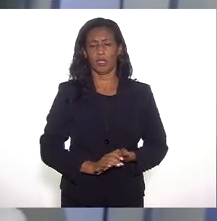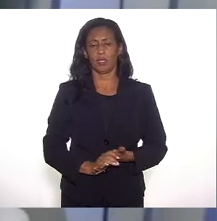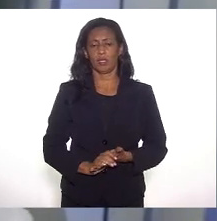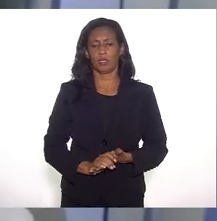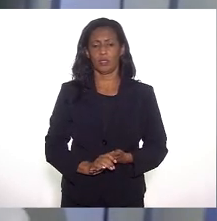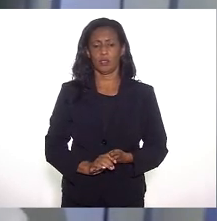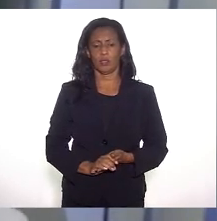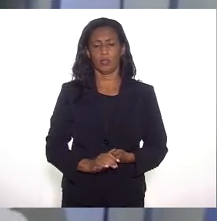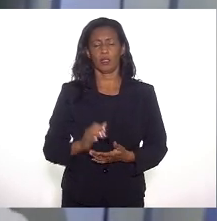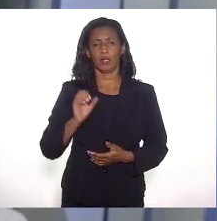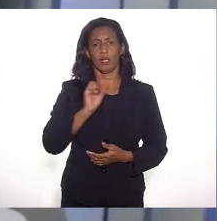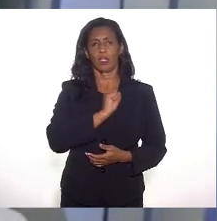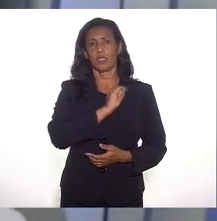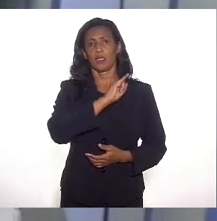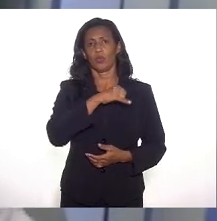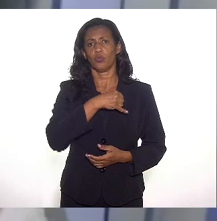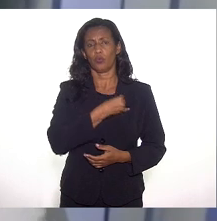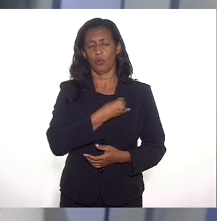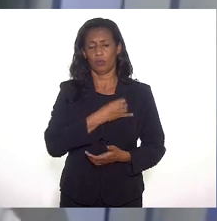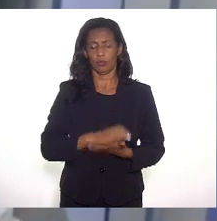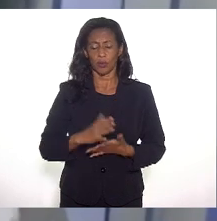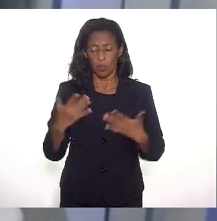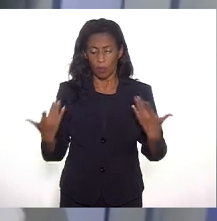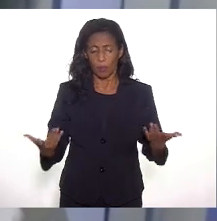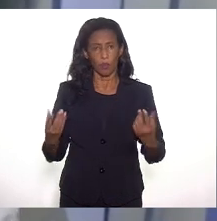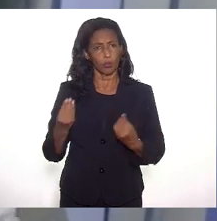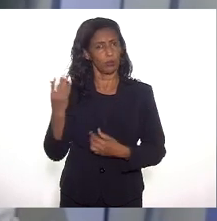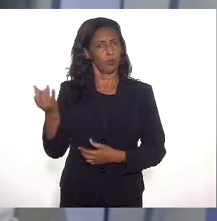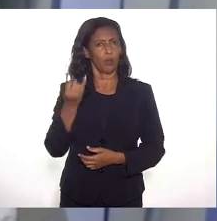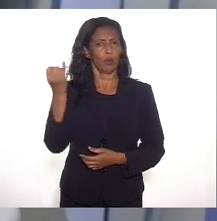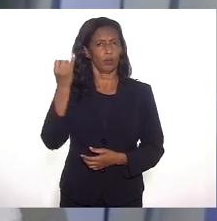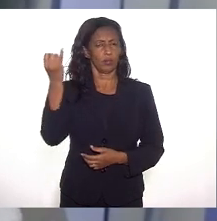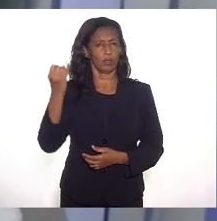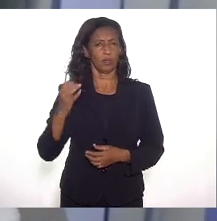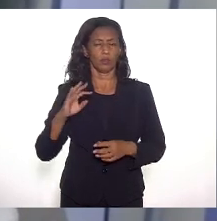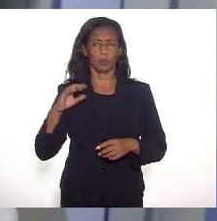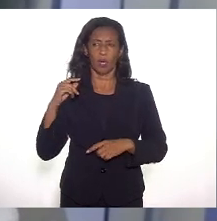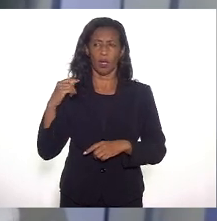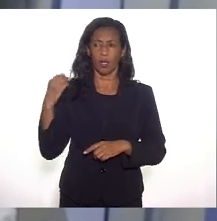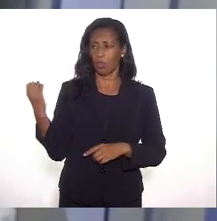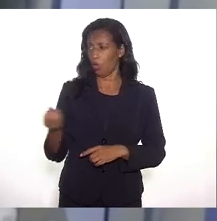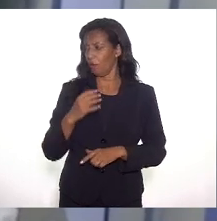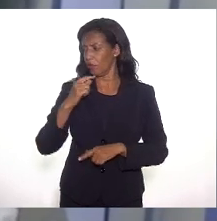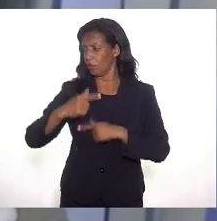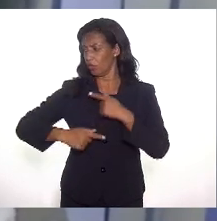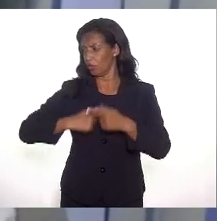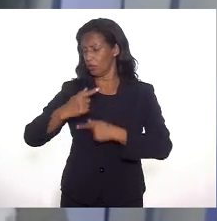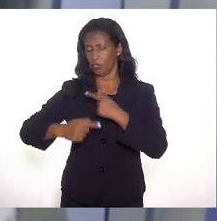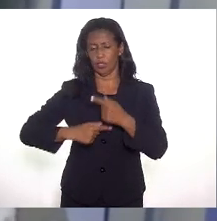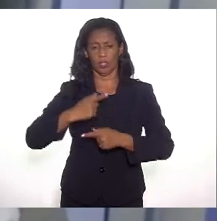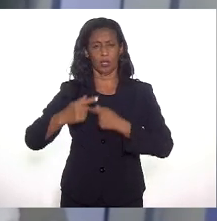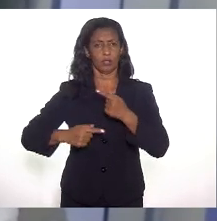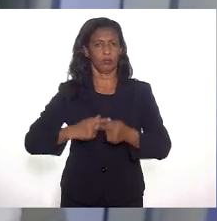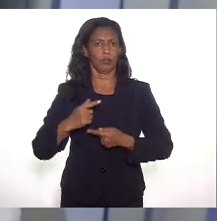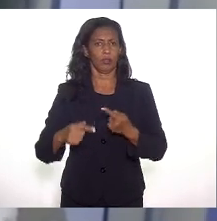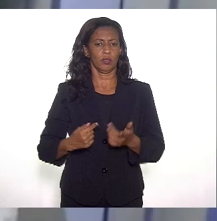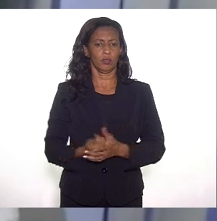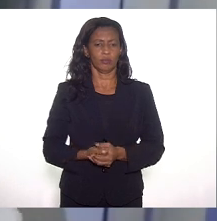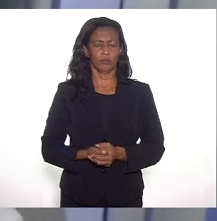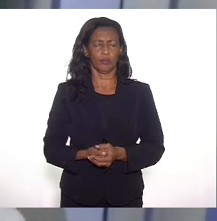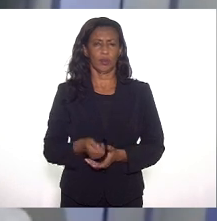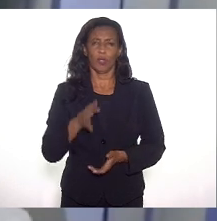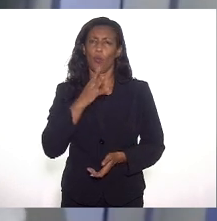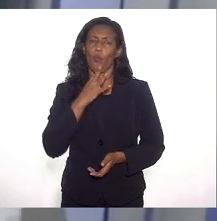município de São João de Meriti. Então, é muito importante, sobretudo, que as novas gerações, né, que